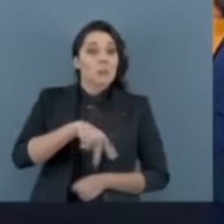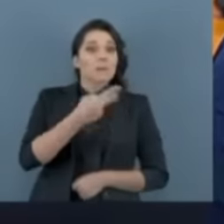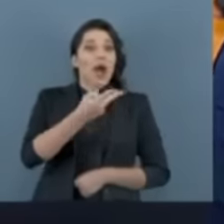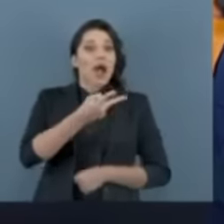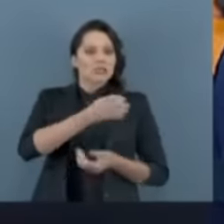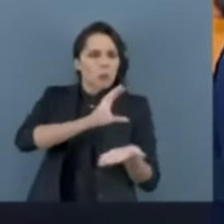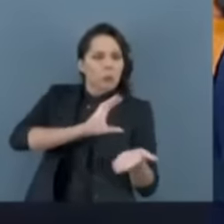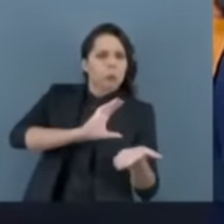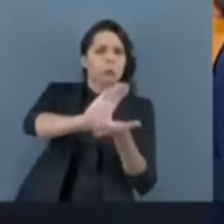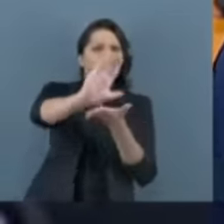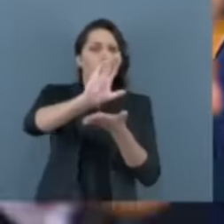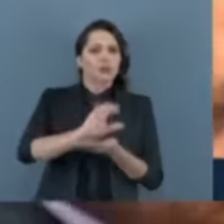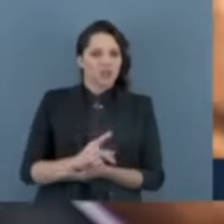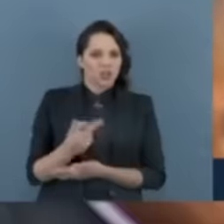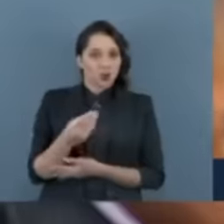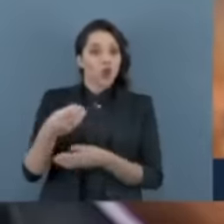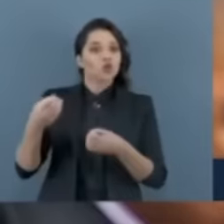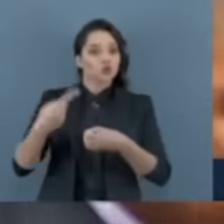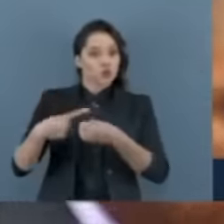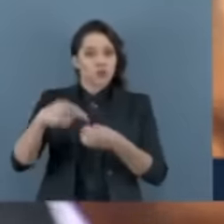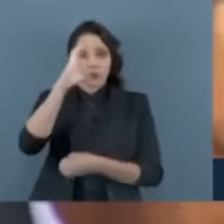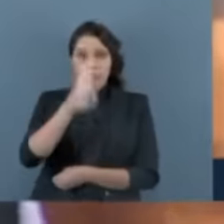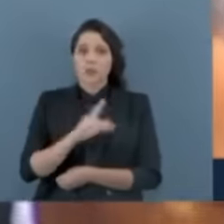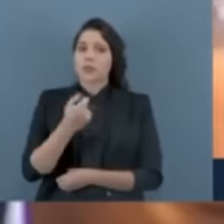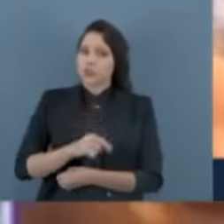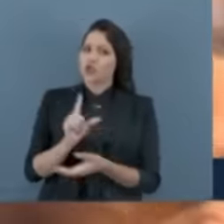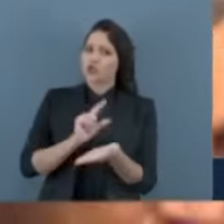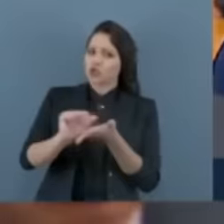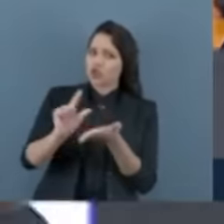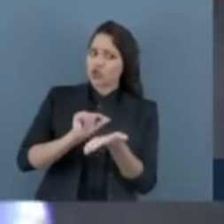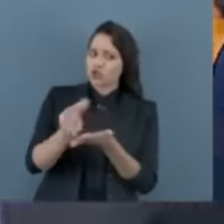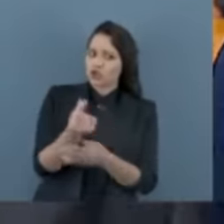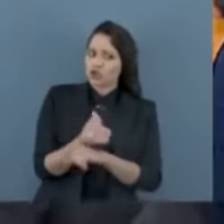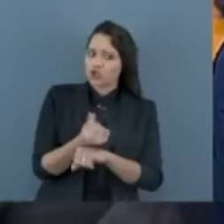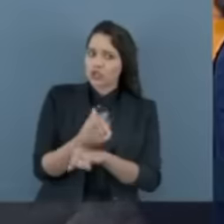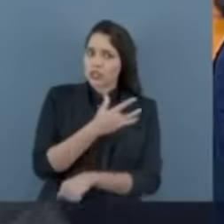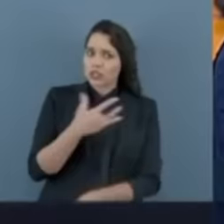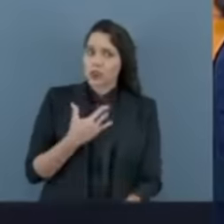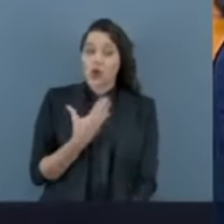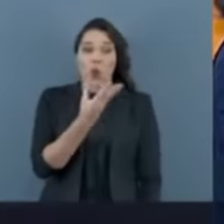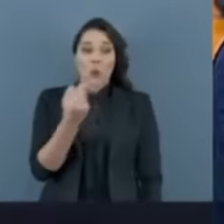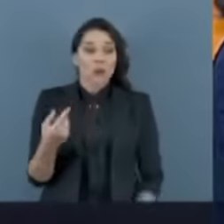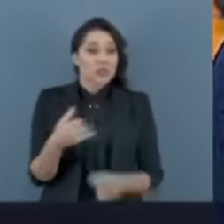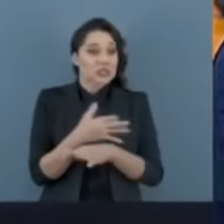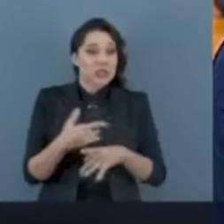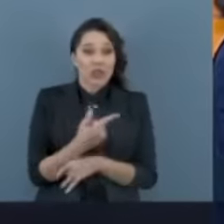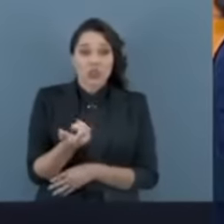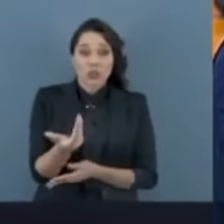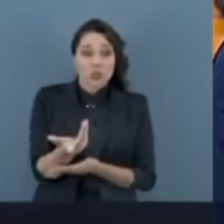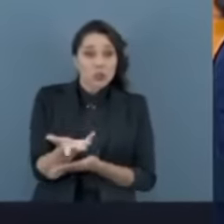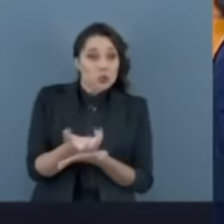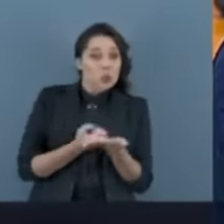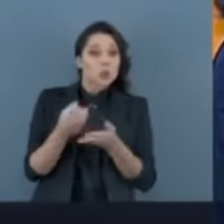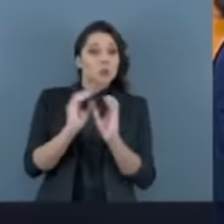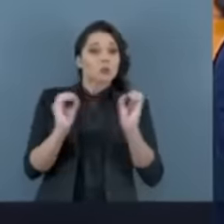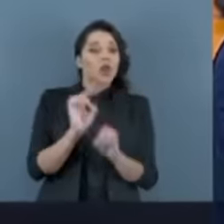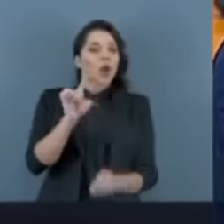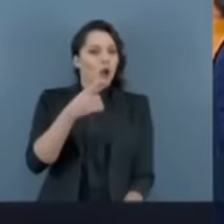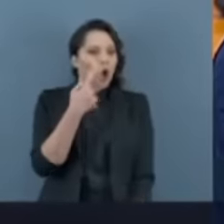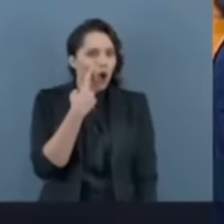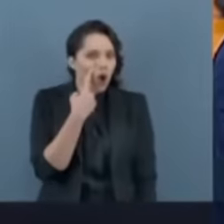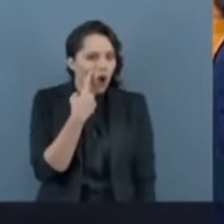do Brasil têm que receber recursos da saúde. 1.332 cidades pediram e não receberam recurso. Agora aqui, que chamou